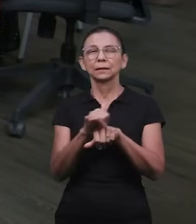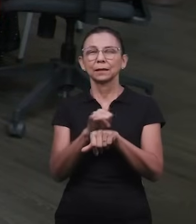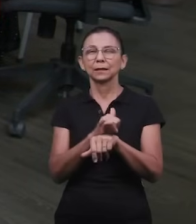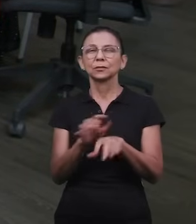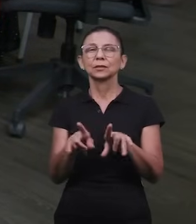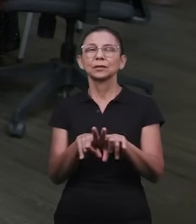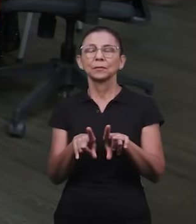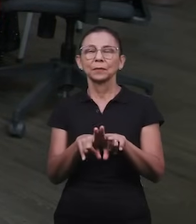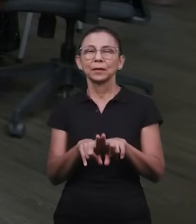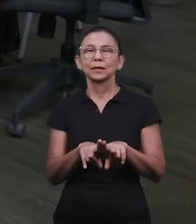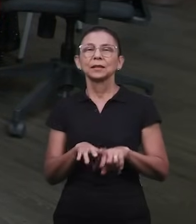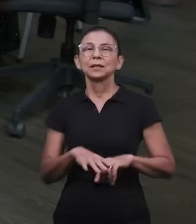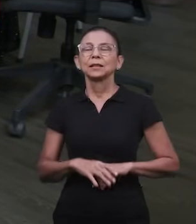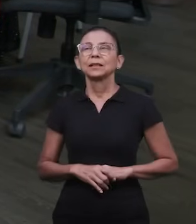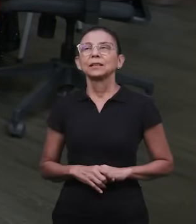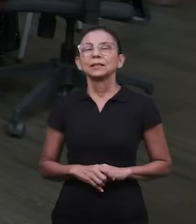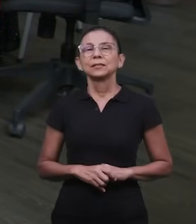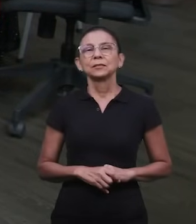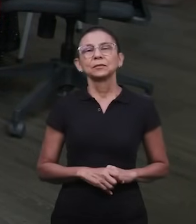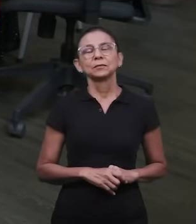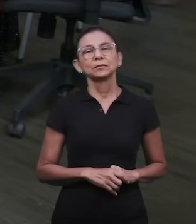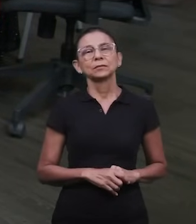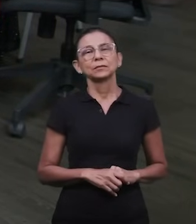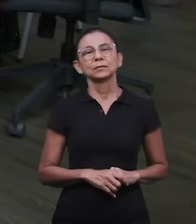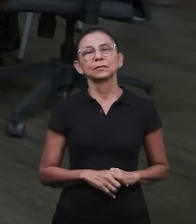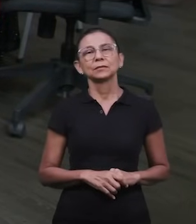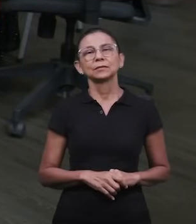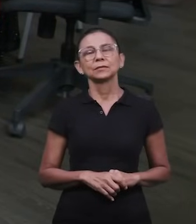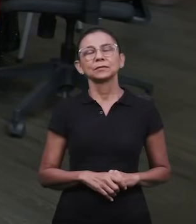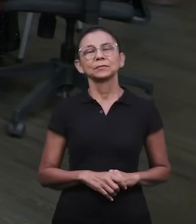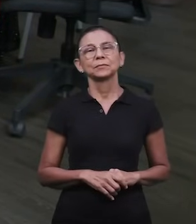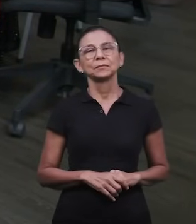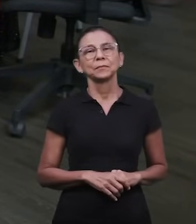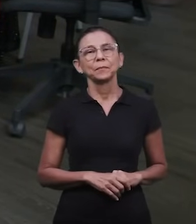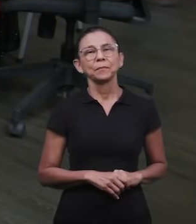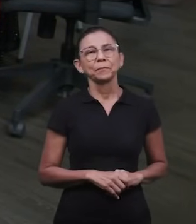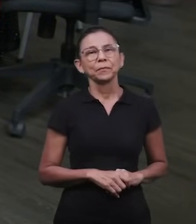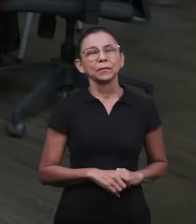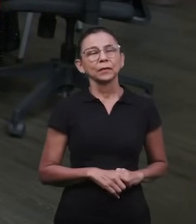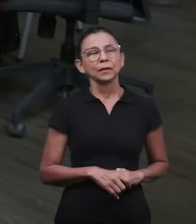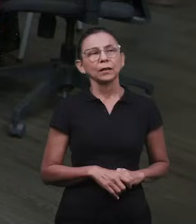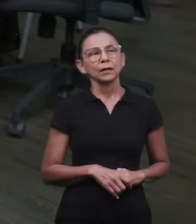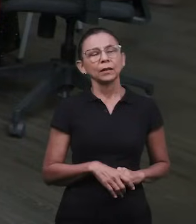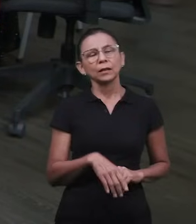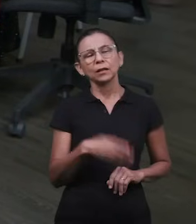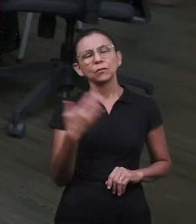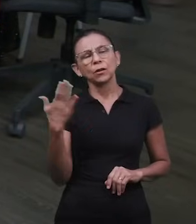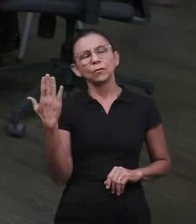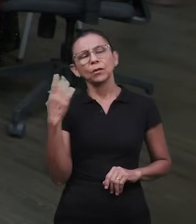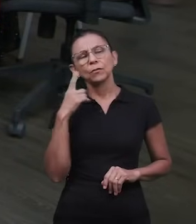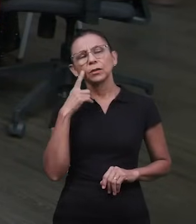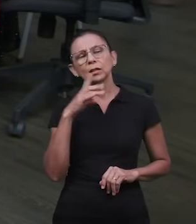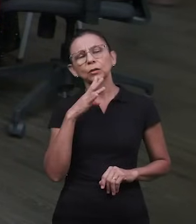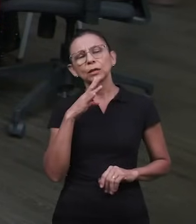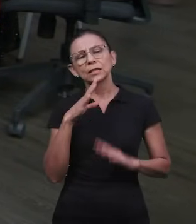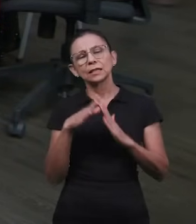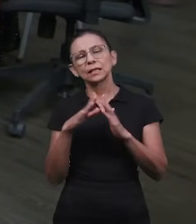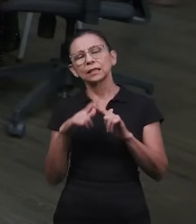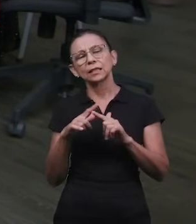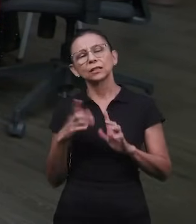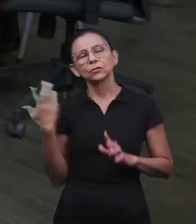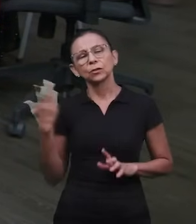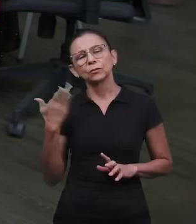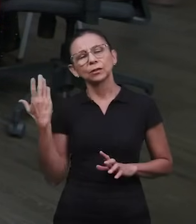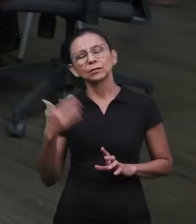jovem pode utilizar também, vem lá, vamos conhecer a igreja onde eu estou. Né? Você está falando agora, não, vamos lá para você ver como é que é também.